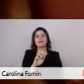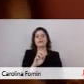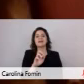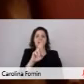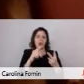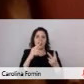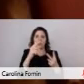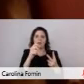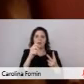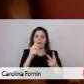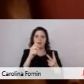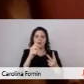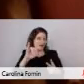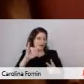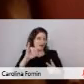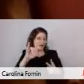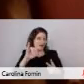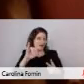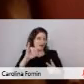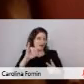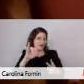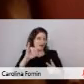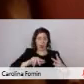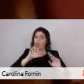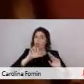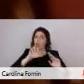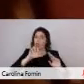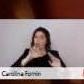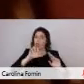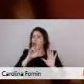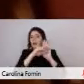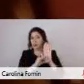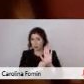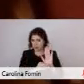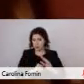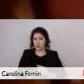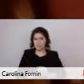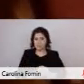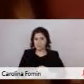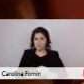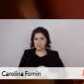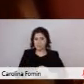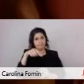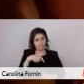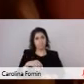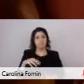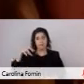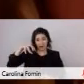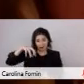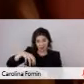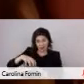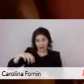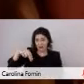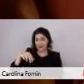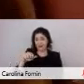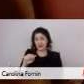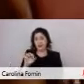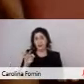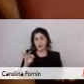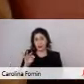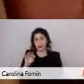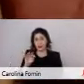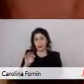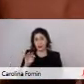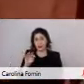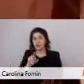o Natjus Federal, ele busca atender casos de urgência, né?